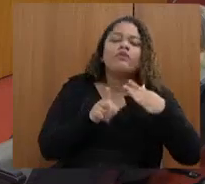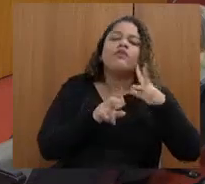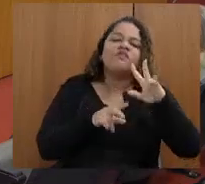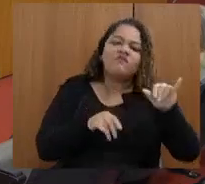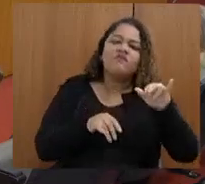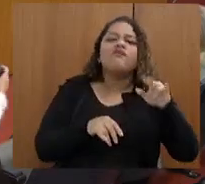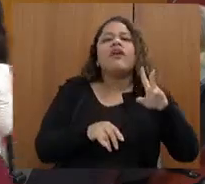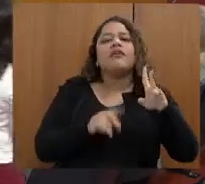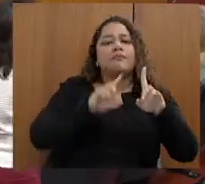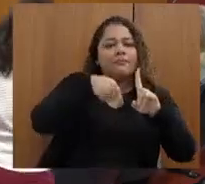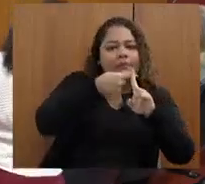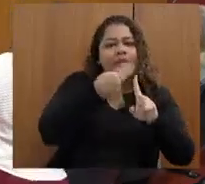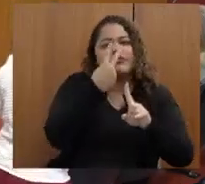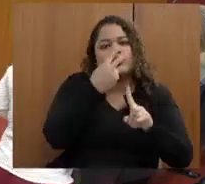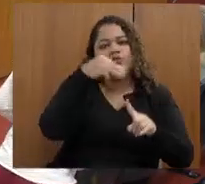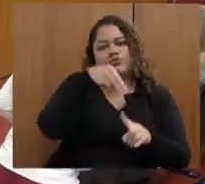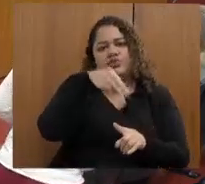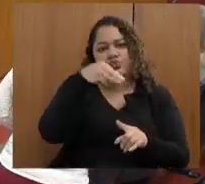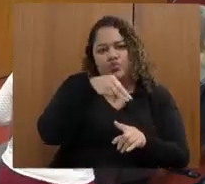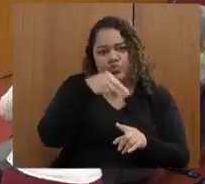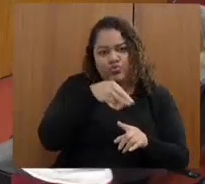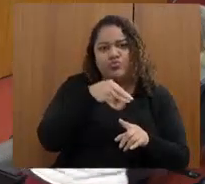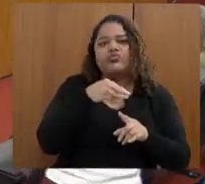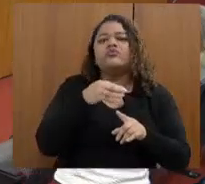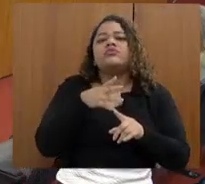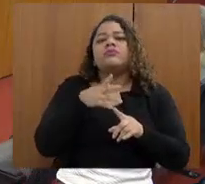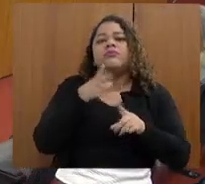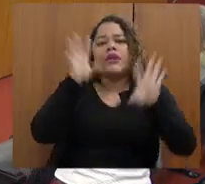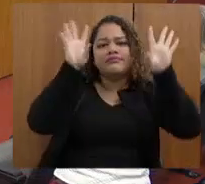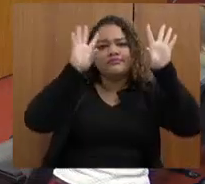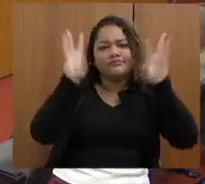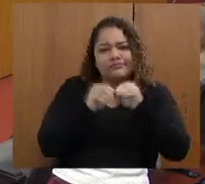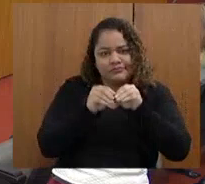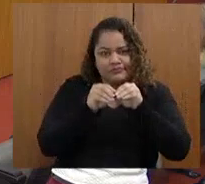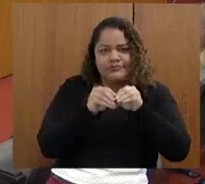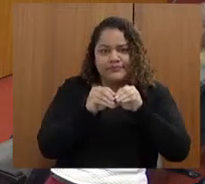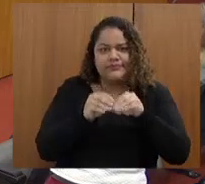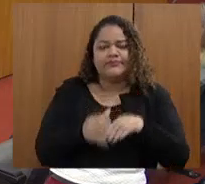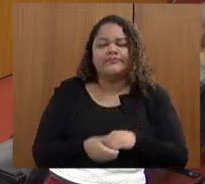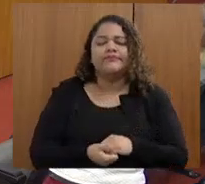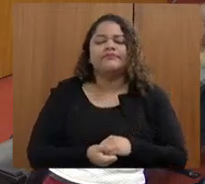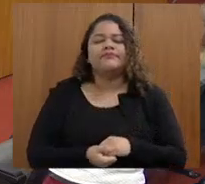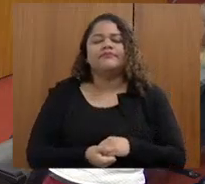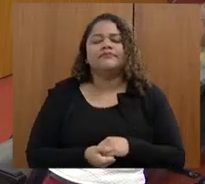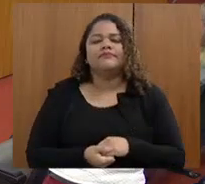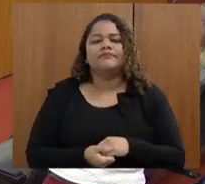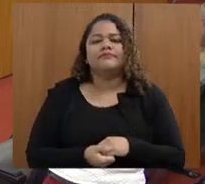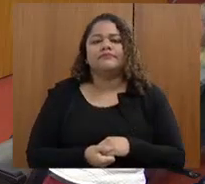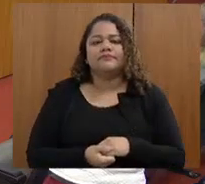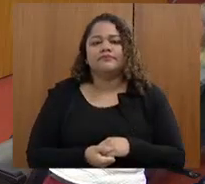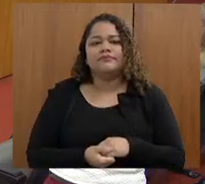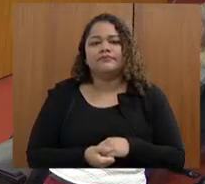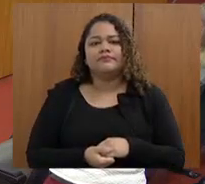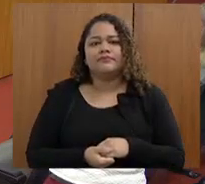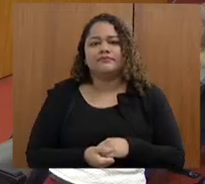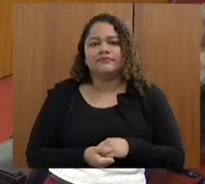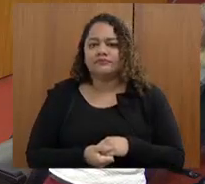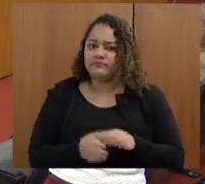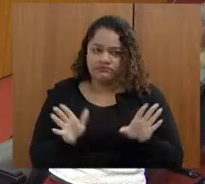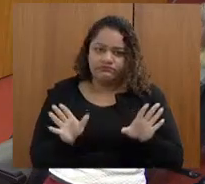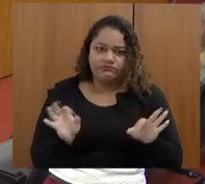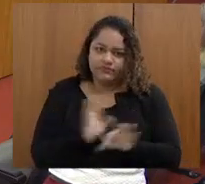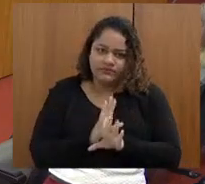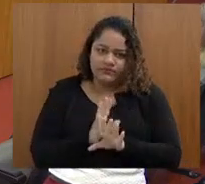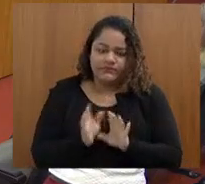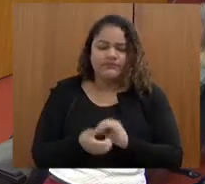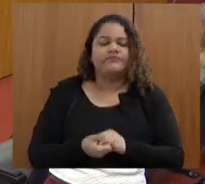consideração o que a gente chama aí de réplica é isso então